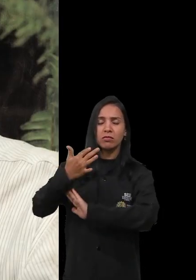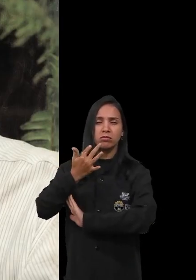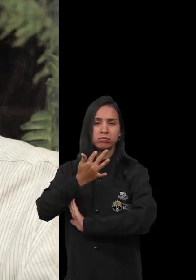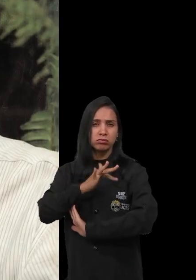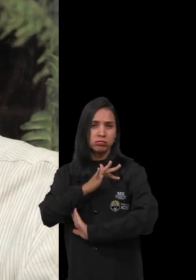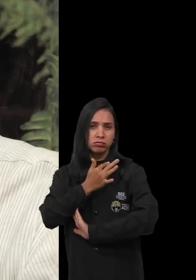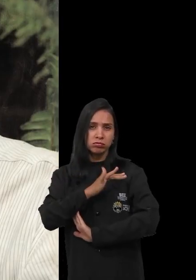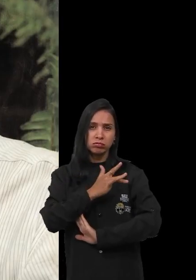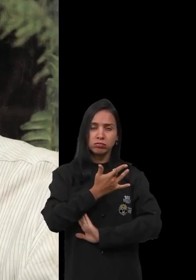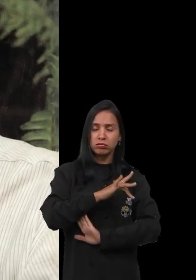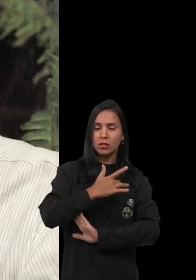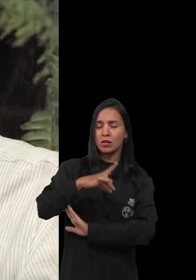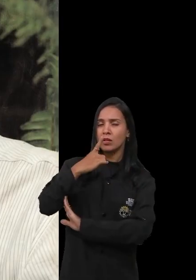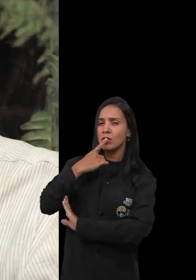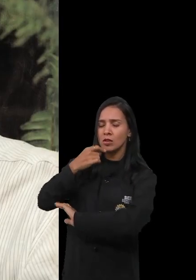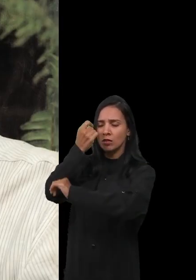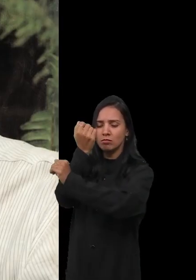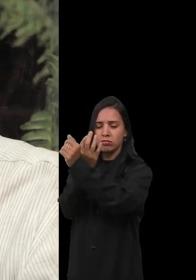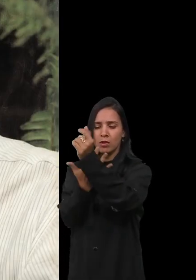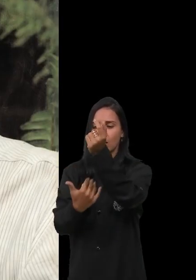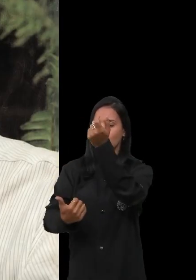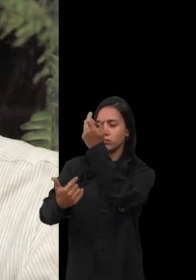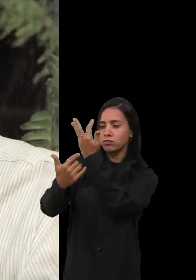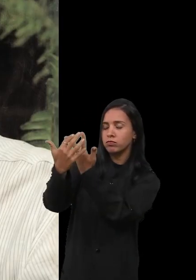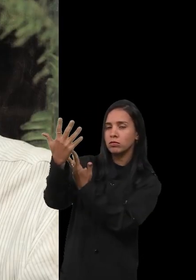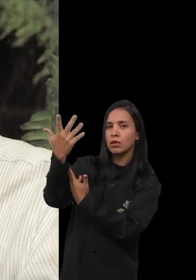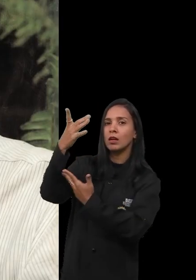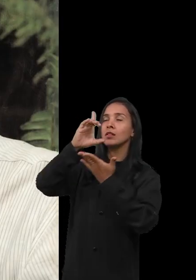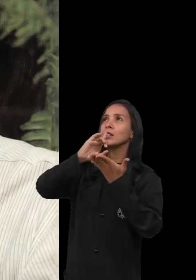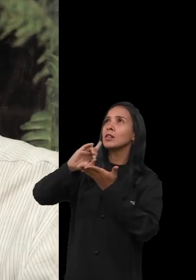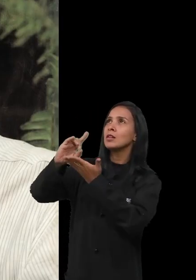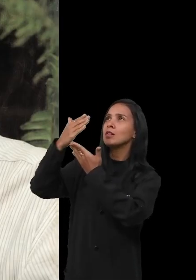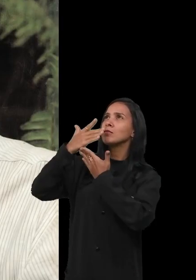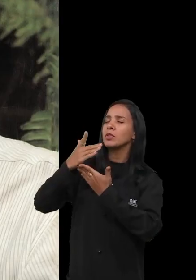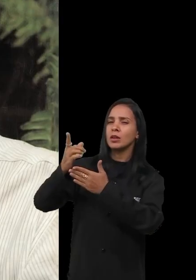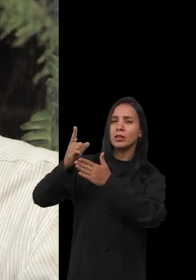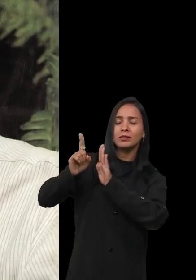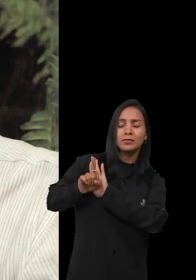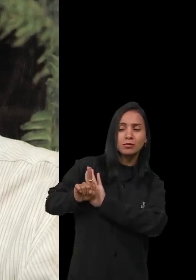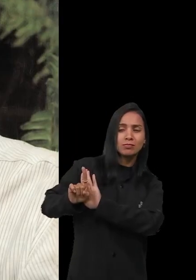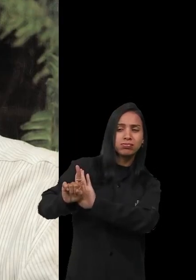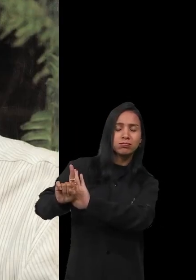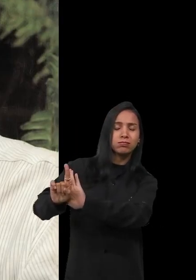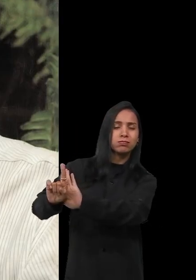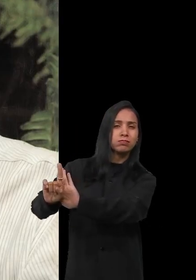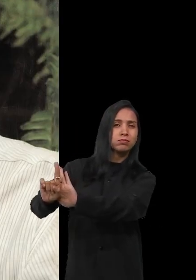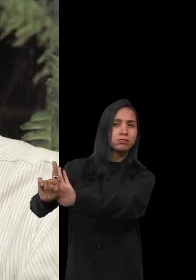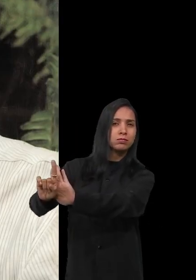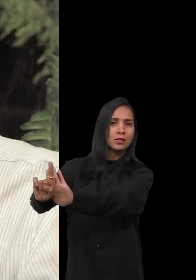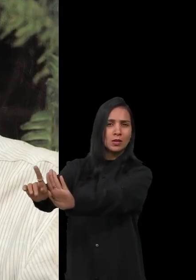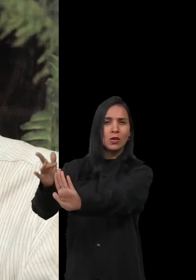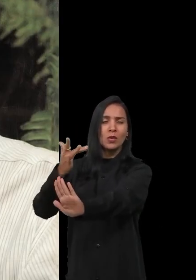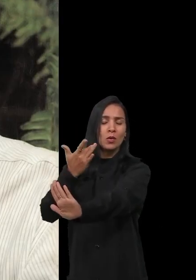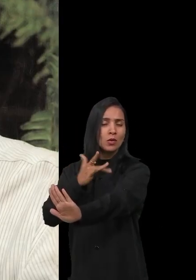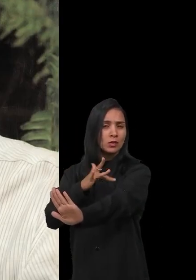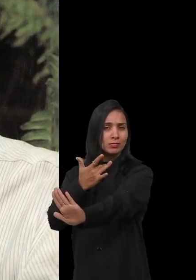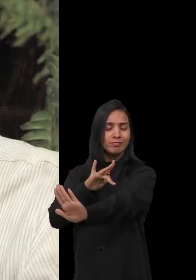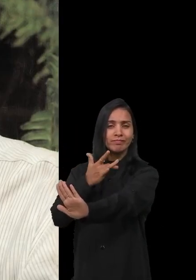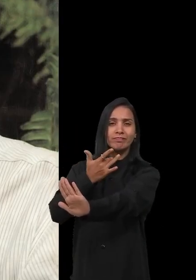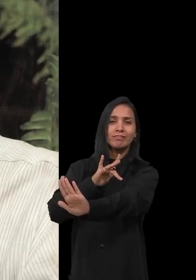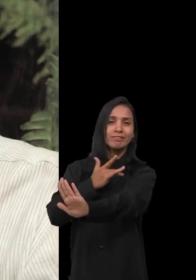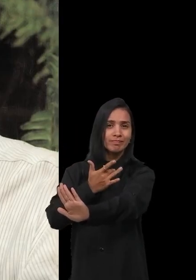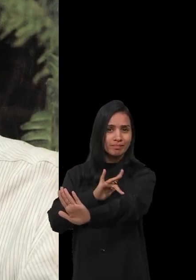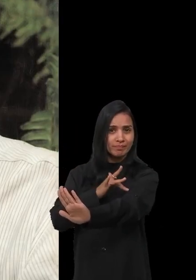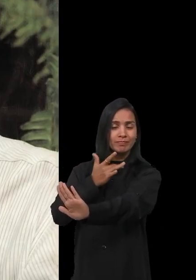tinto de sangue. Pai, afasta de mim esse cálice, Pai. Afasta de